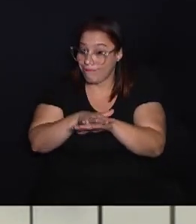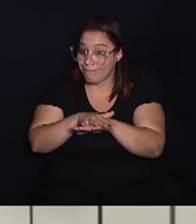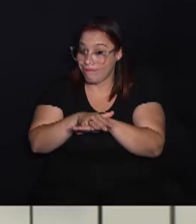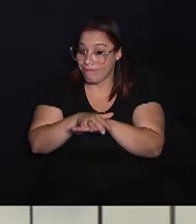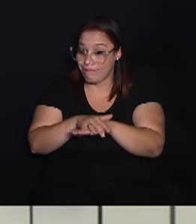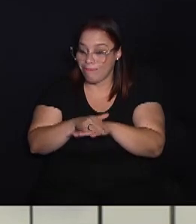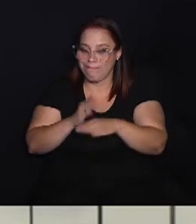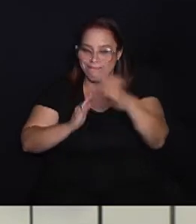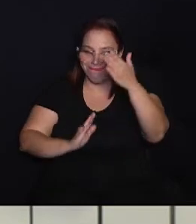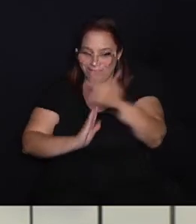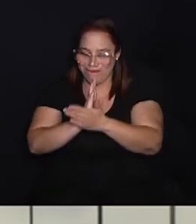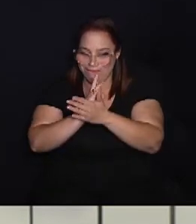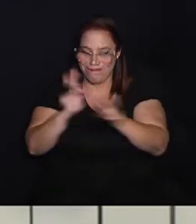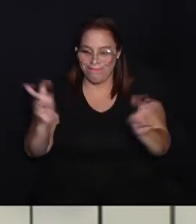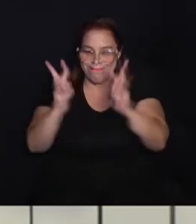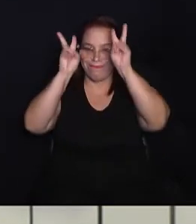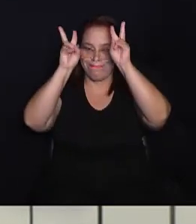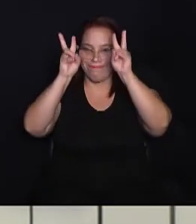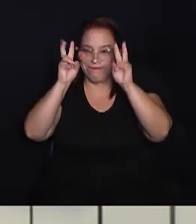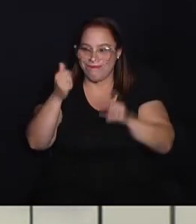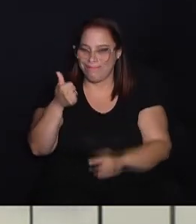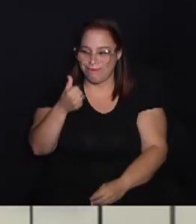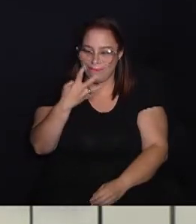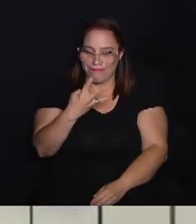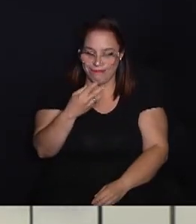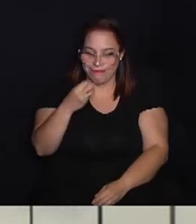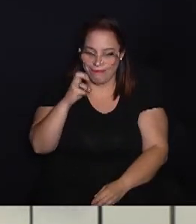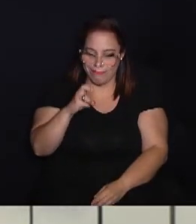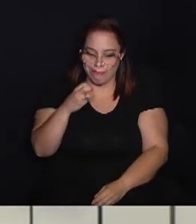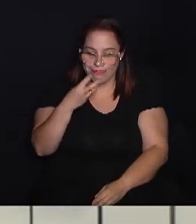estamos com uma população de idosos